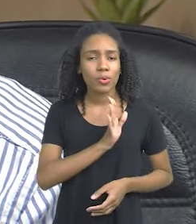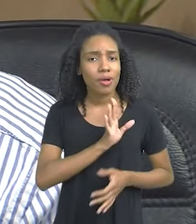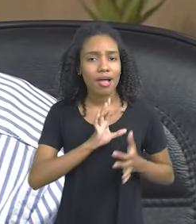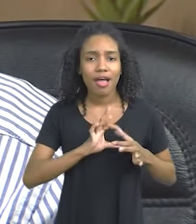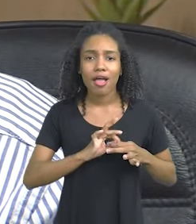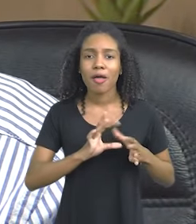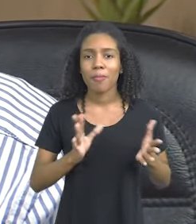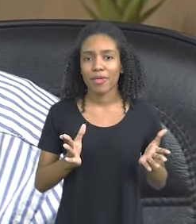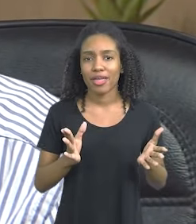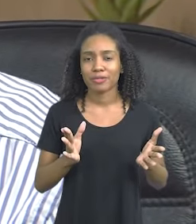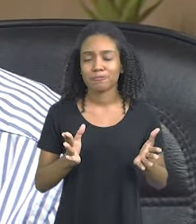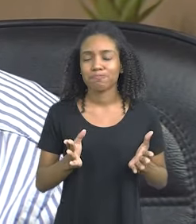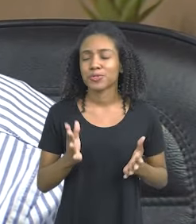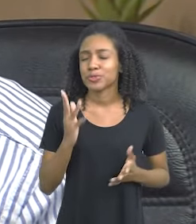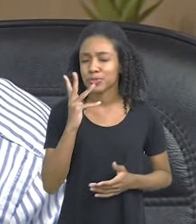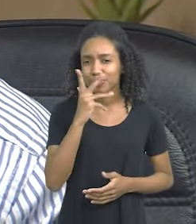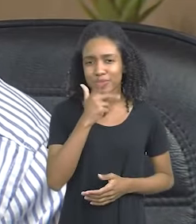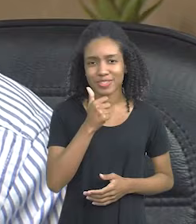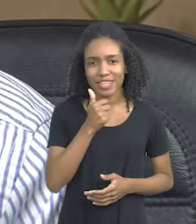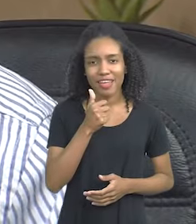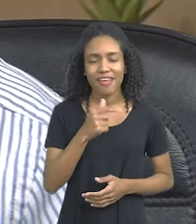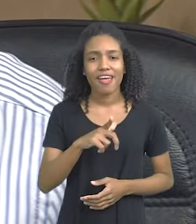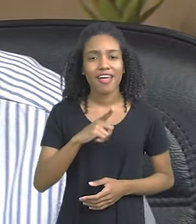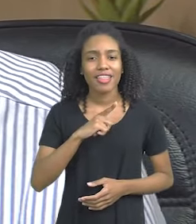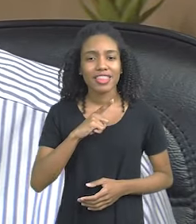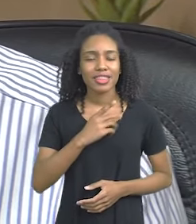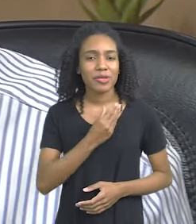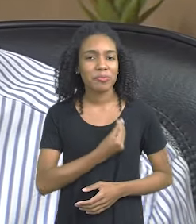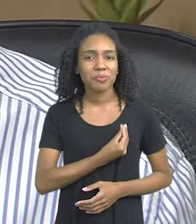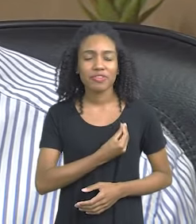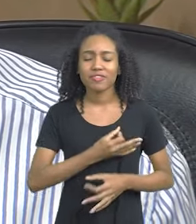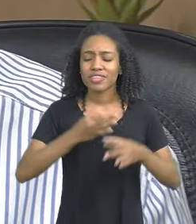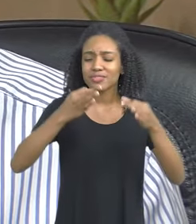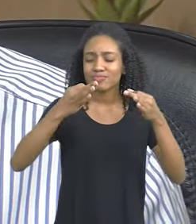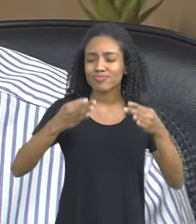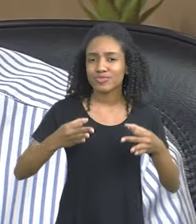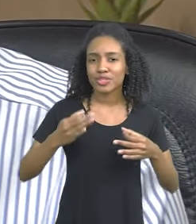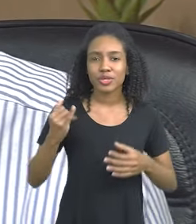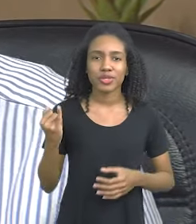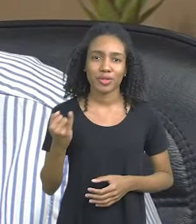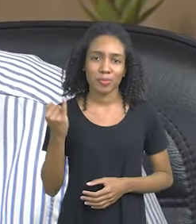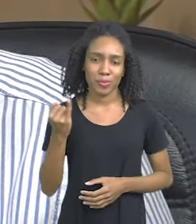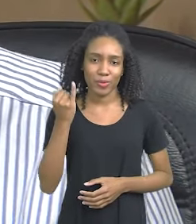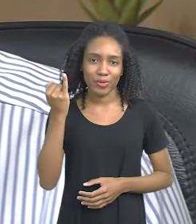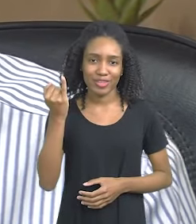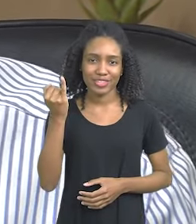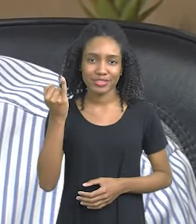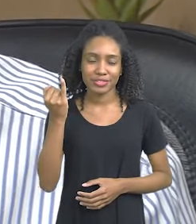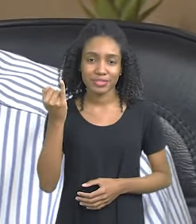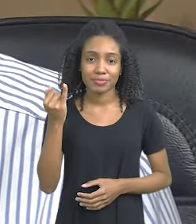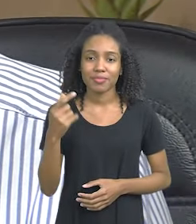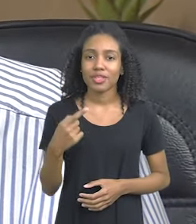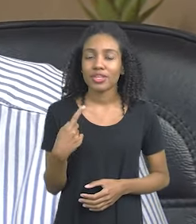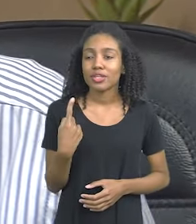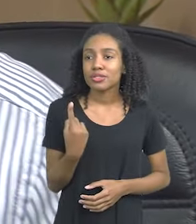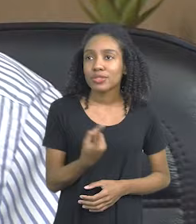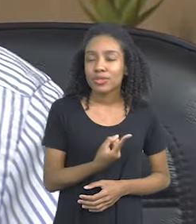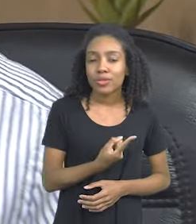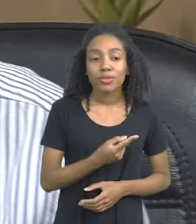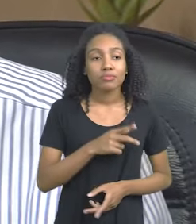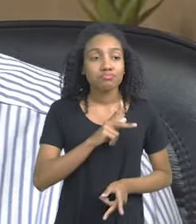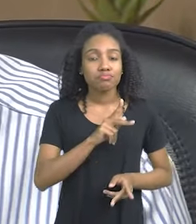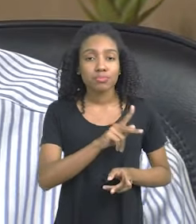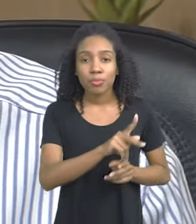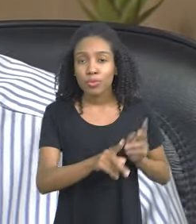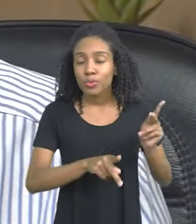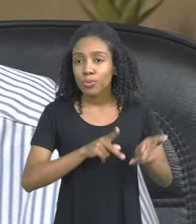vida digna. É muito importante. Uma vida digna é algo que todos nós fazemos por